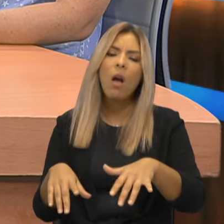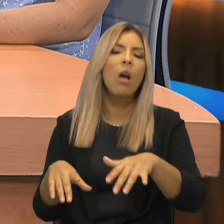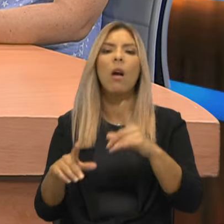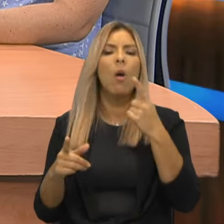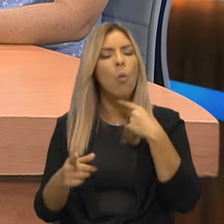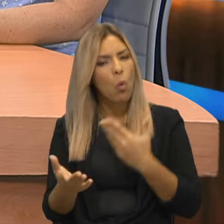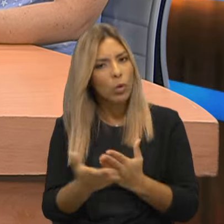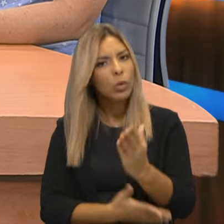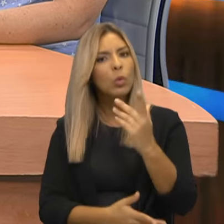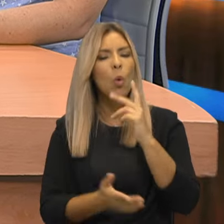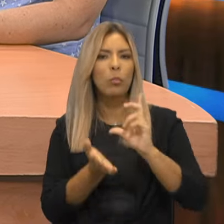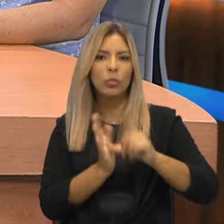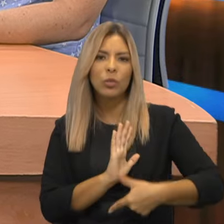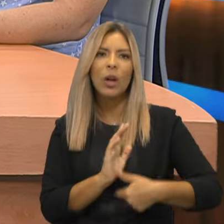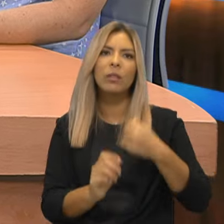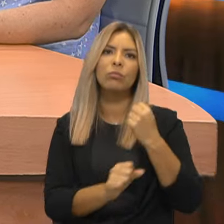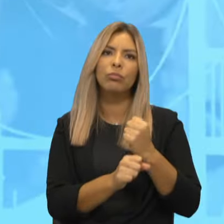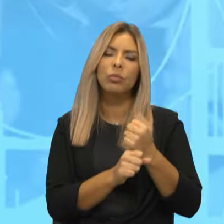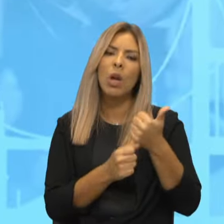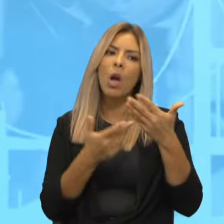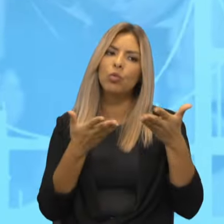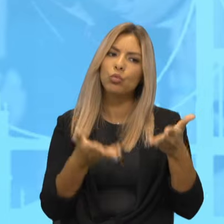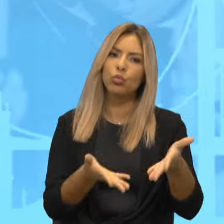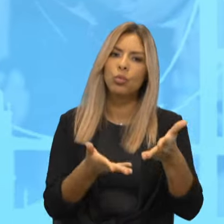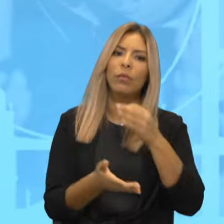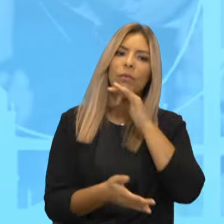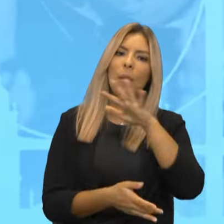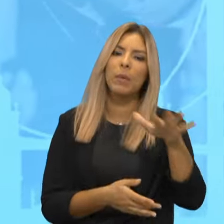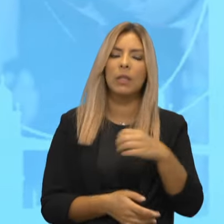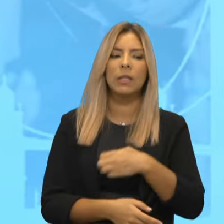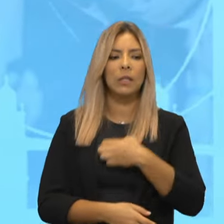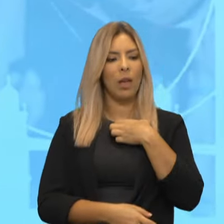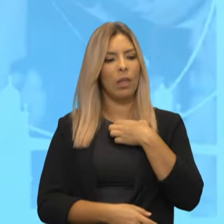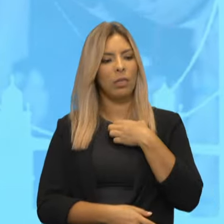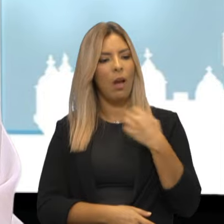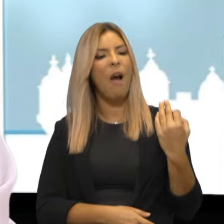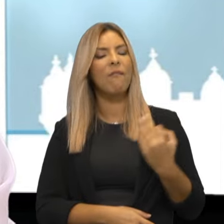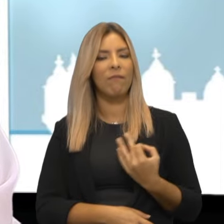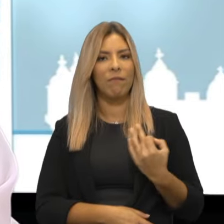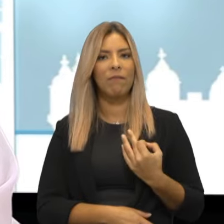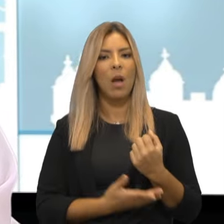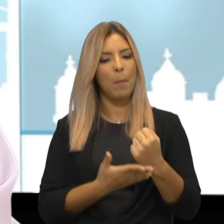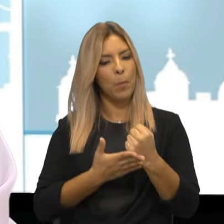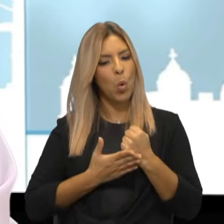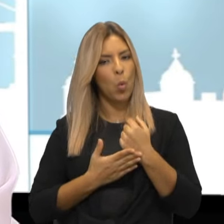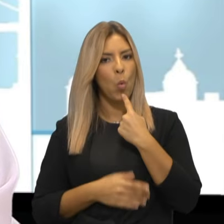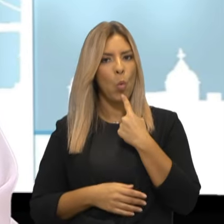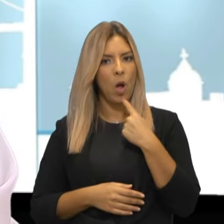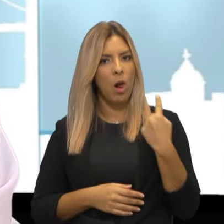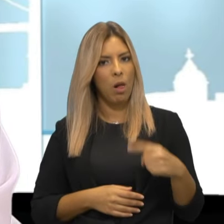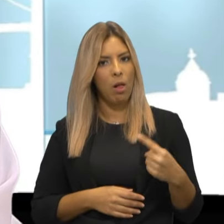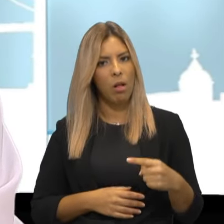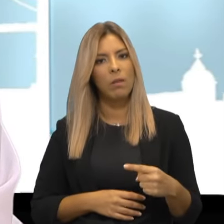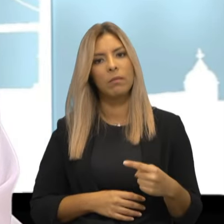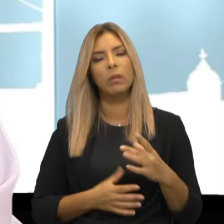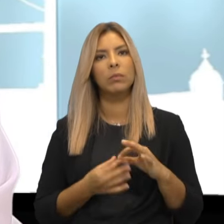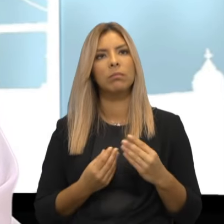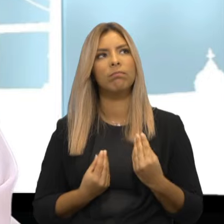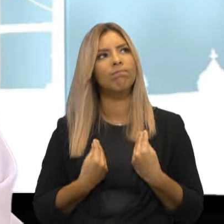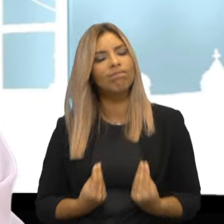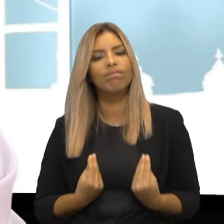Isto foi muito bom, ajudou, e as famílias sentiram-se muito apoiadas. Foi um grande conforto para